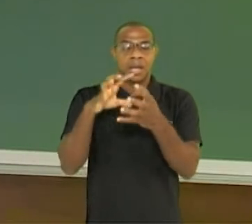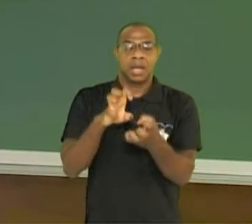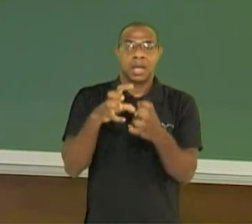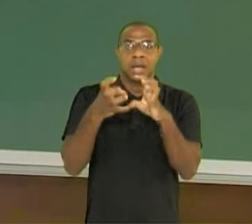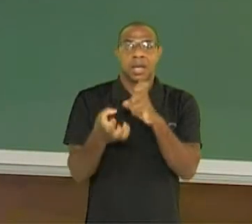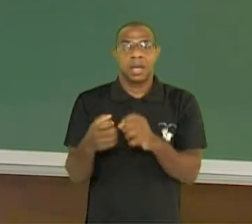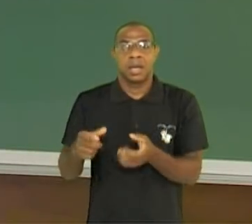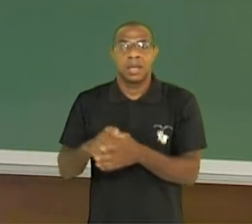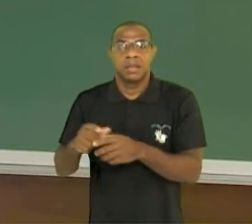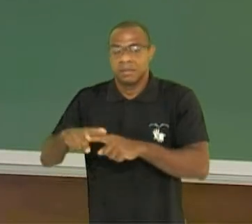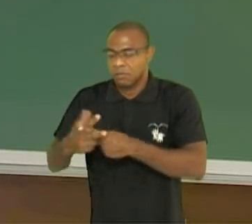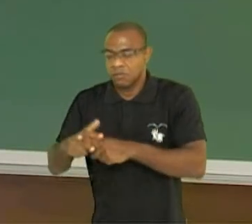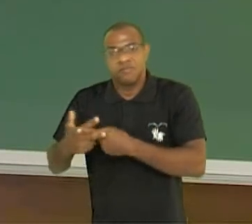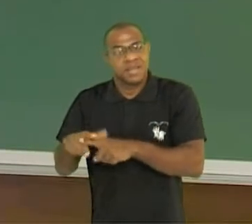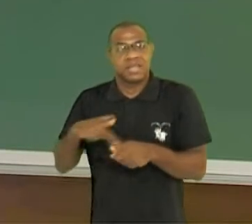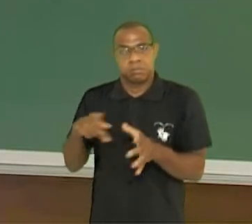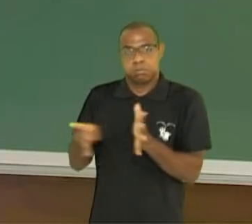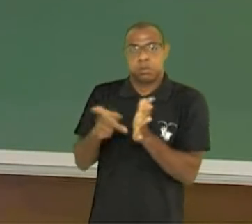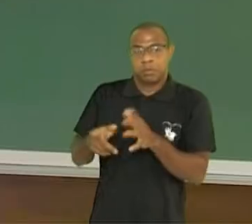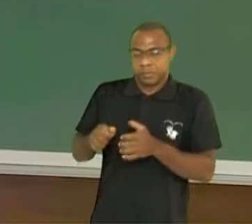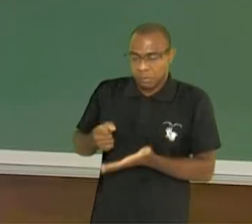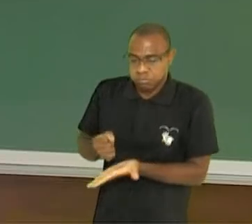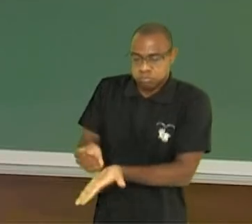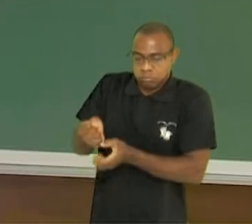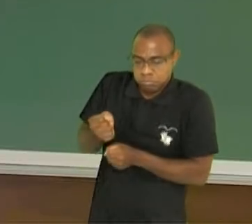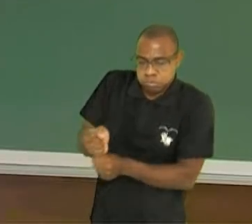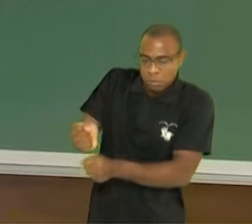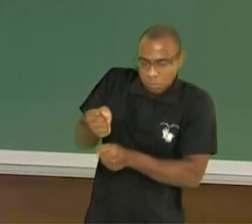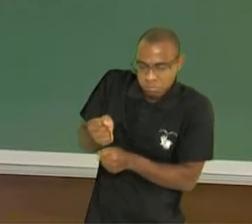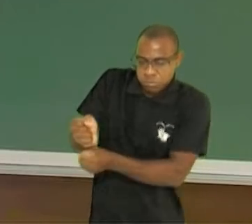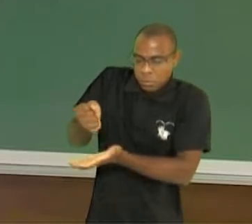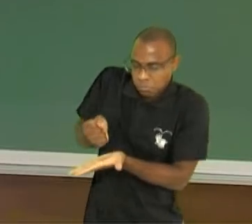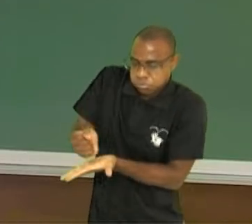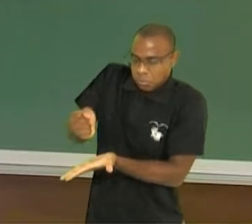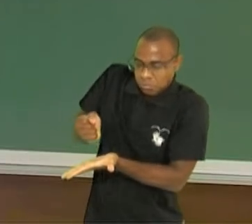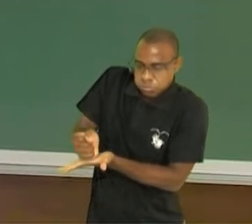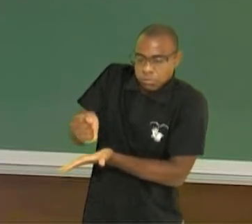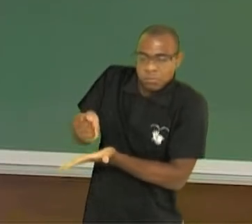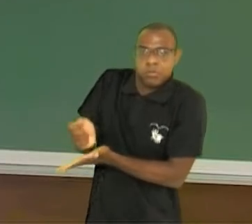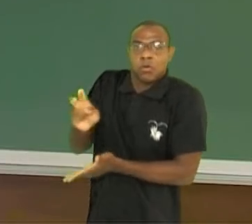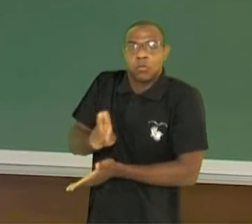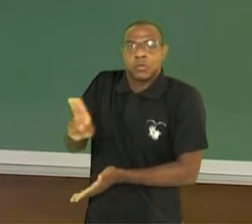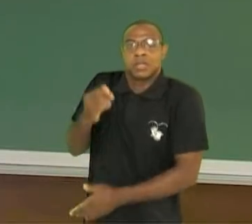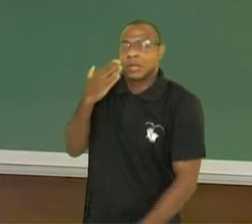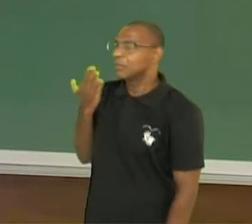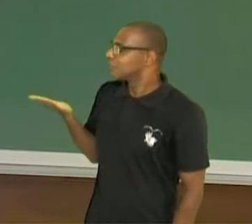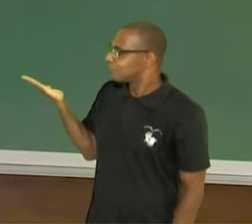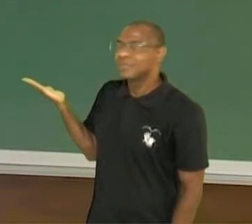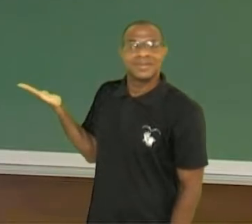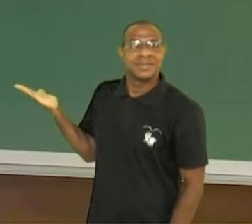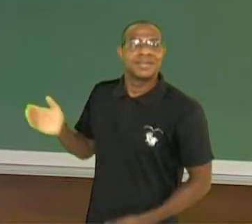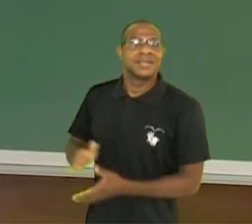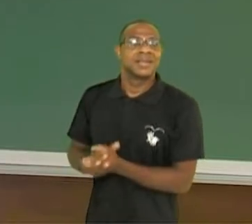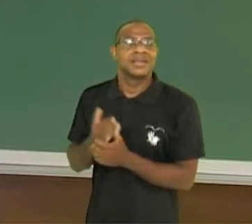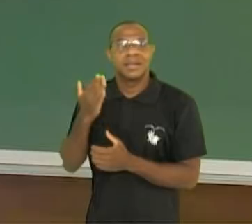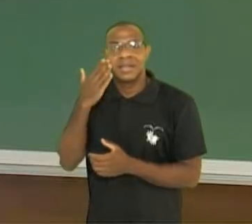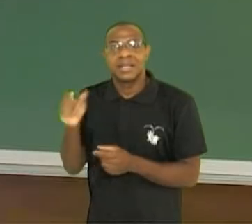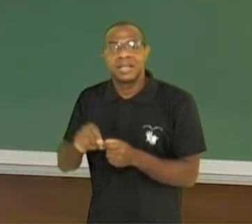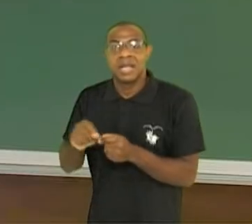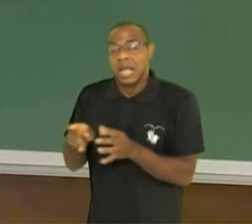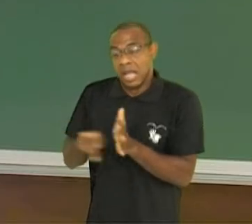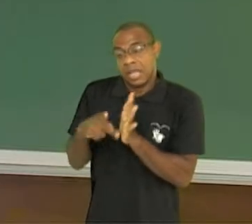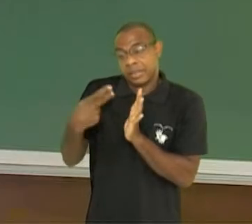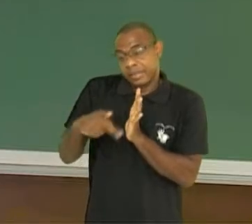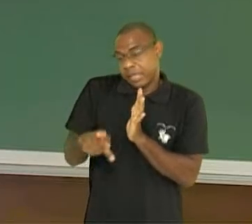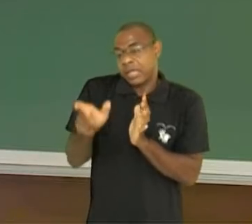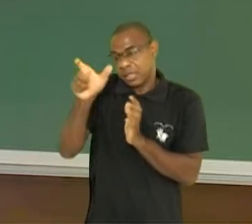ali. Ele é o dono daquela ferramenta, daquela plana que ele está usando na madeira, ele é o dono da madeira e a oficina, normalmente, que ele trabalha é dele, e quando